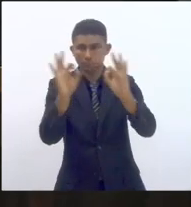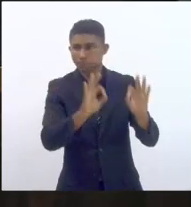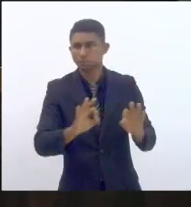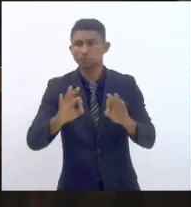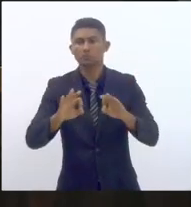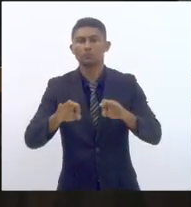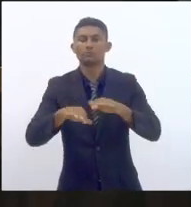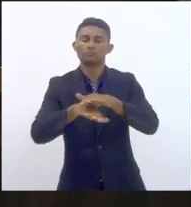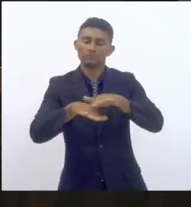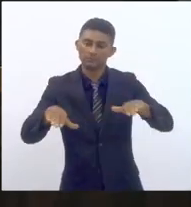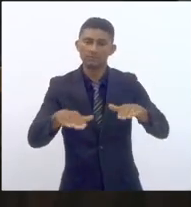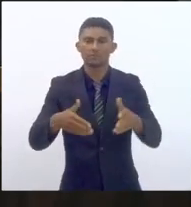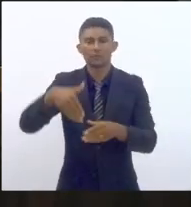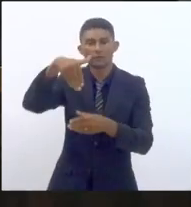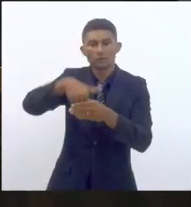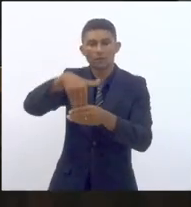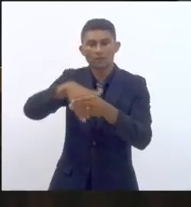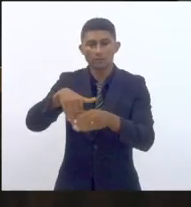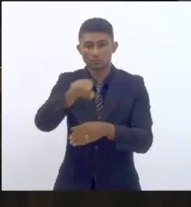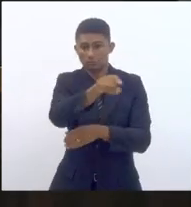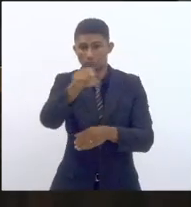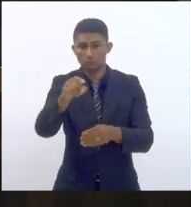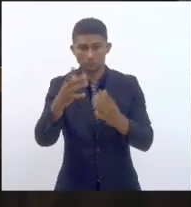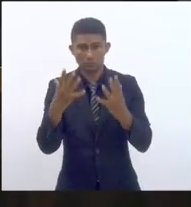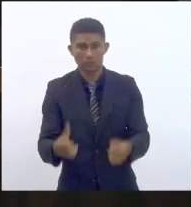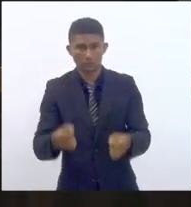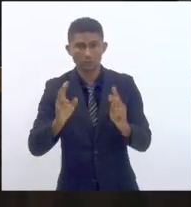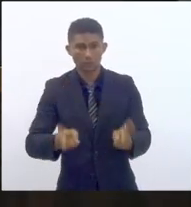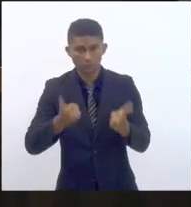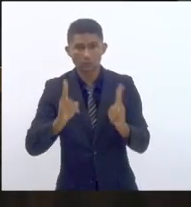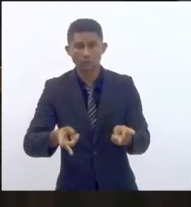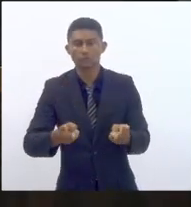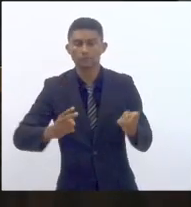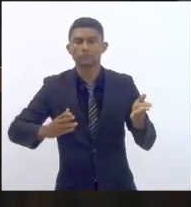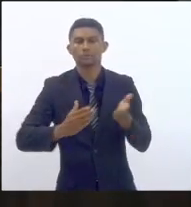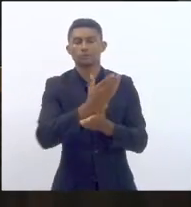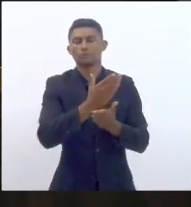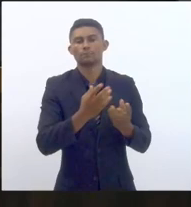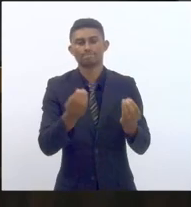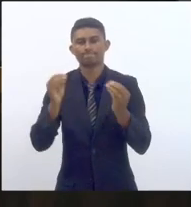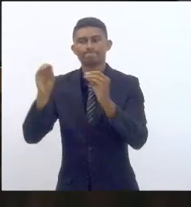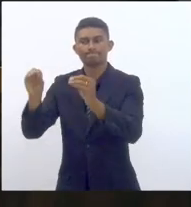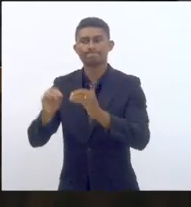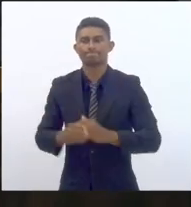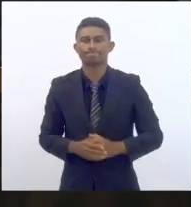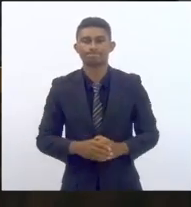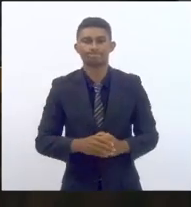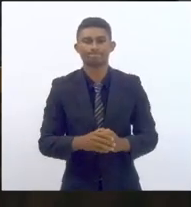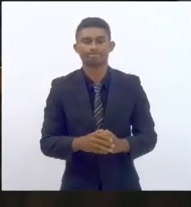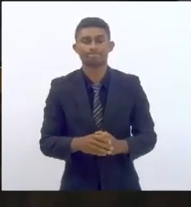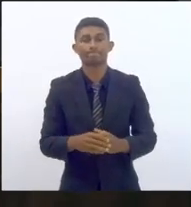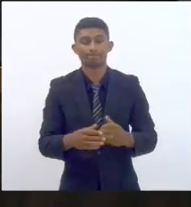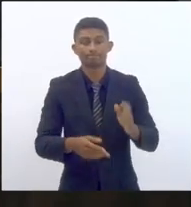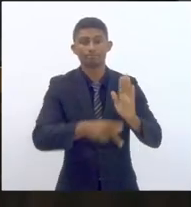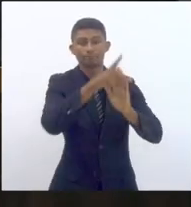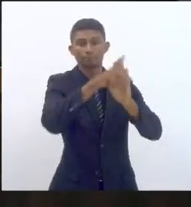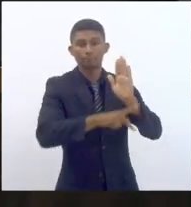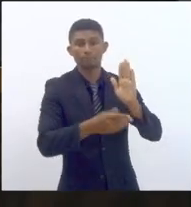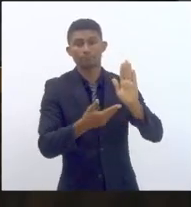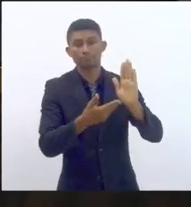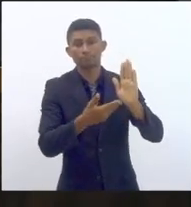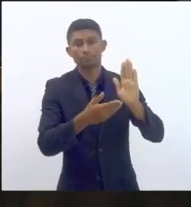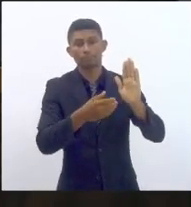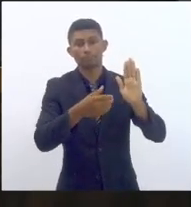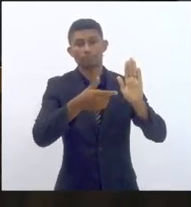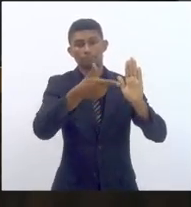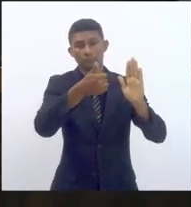queira discutir, encerrada a discussão, em votação, os senhores que aprovam, permaneçam como estão, aprovado, vai à promulgação. Projeto de resolução